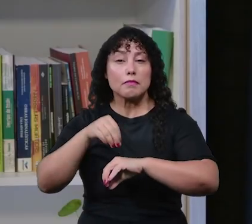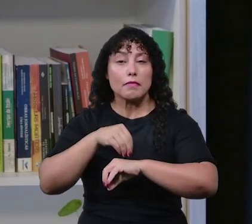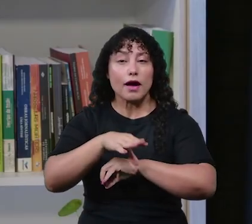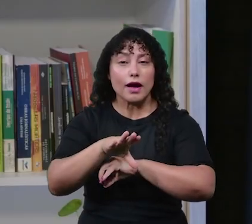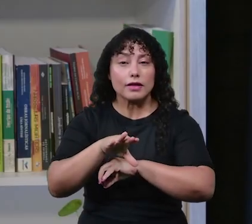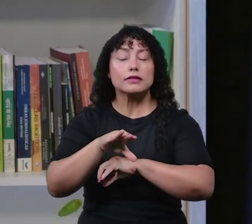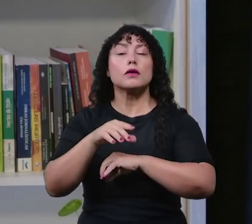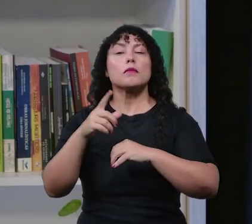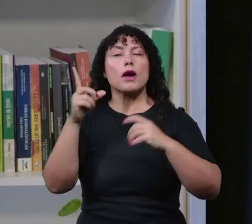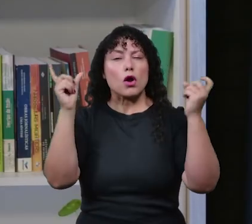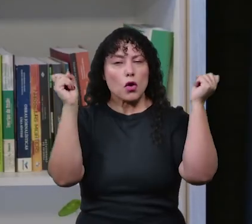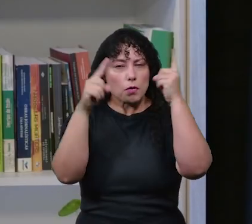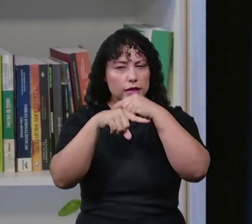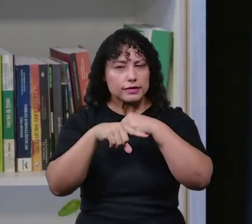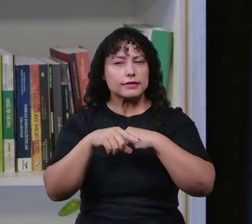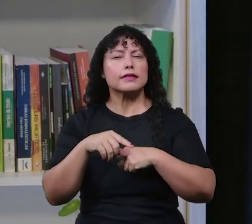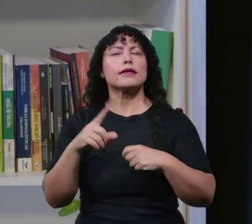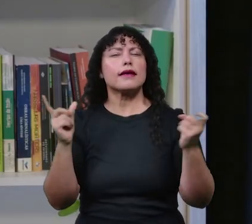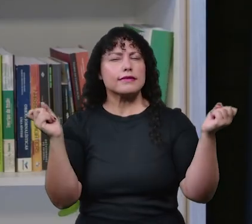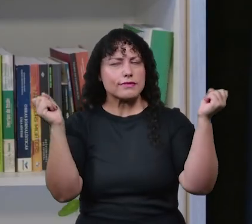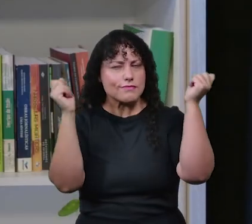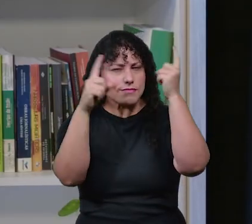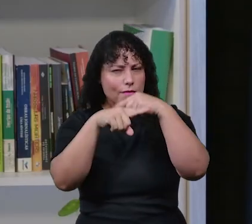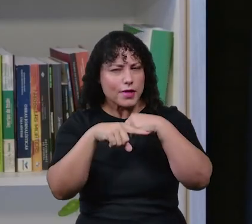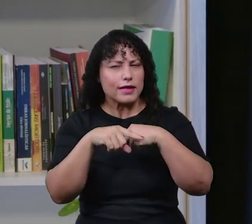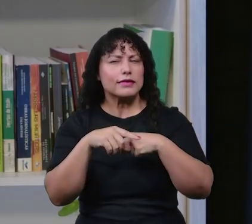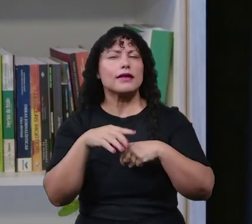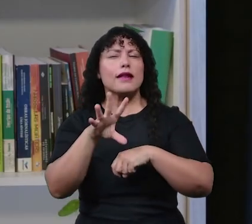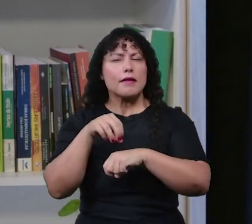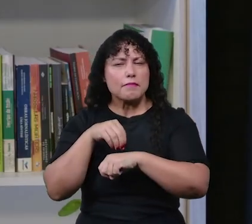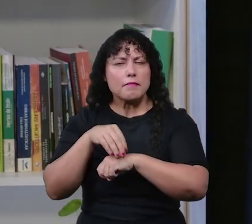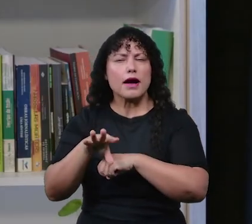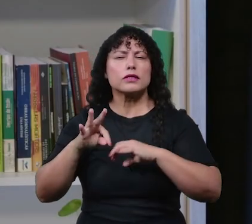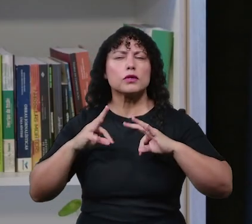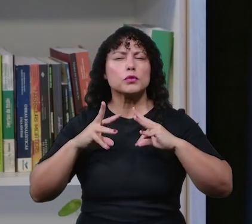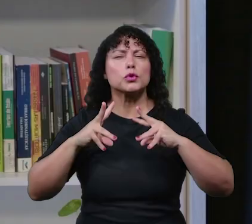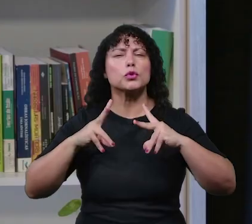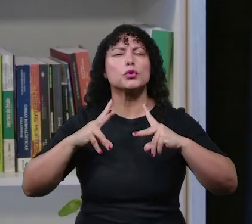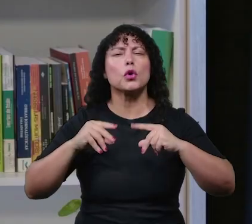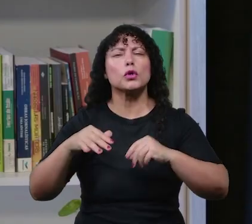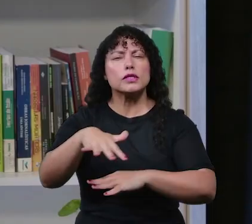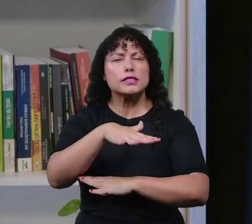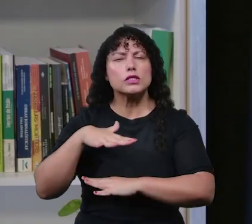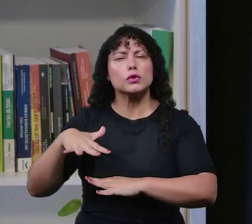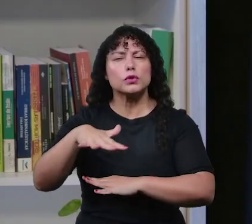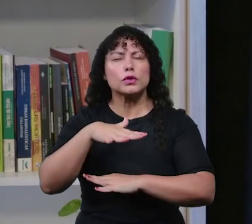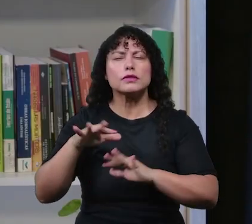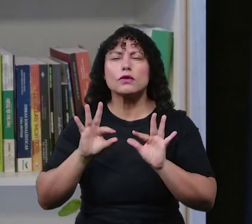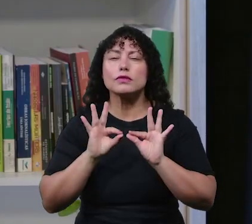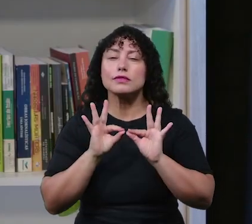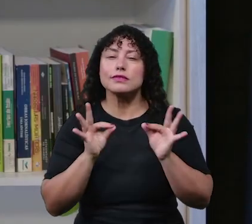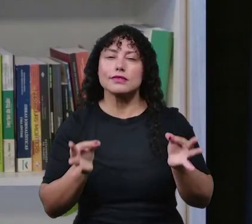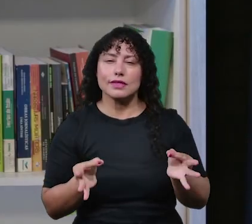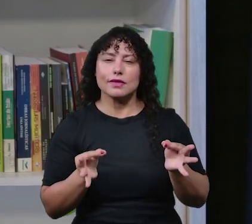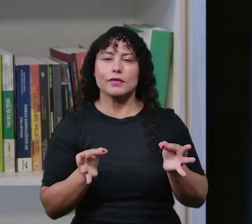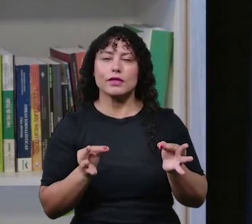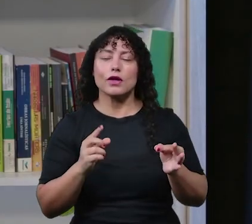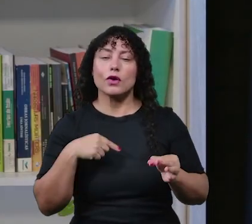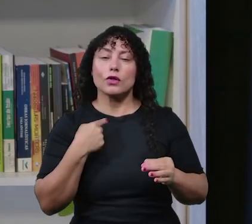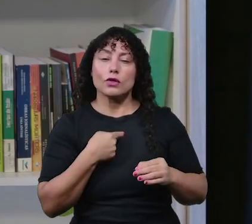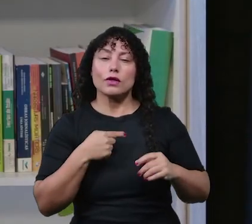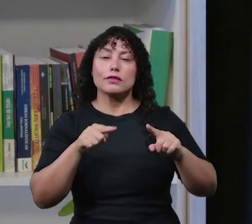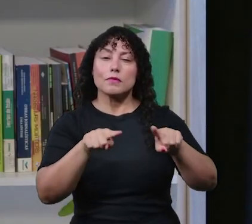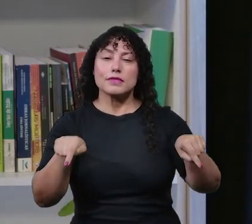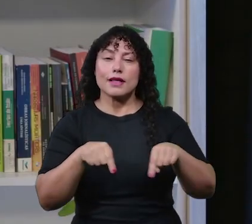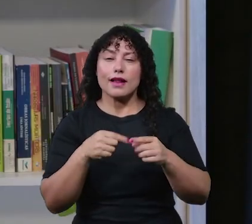educação traz em si uma complexidade. E essa complexidade ela passa por conta de uma situação que é simples. Quando a